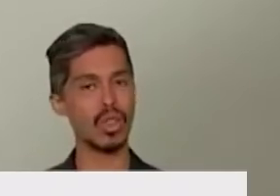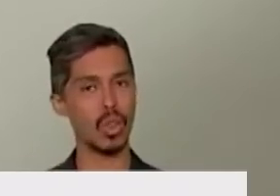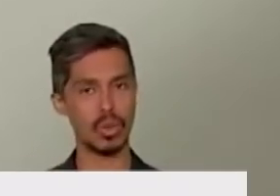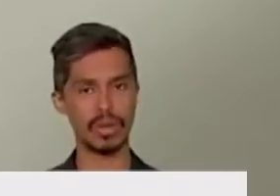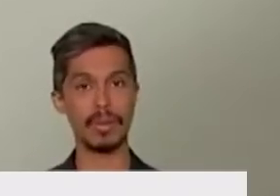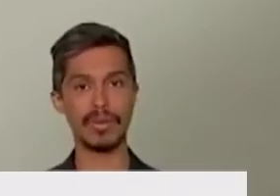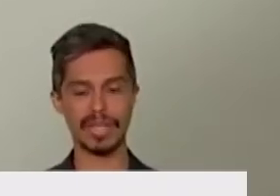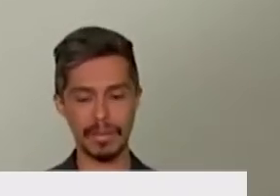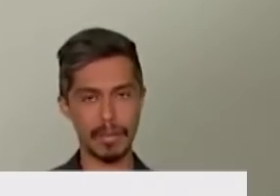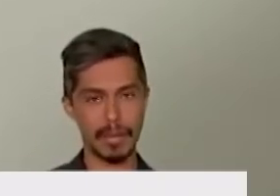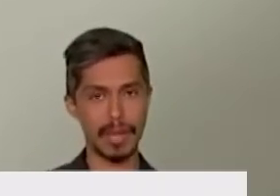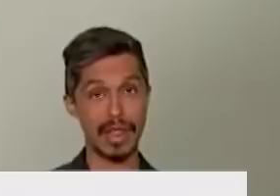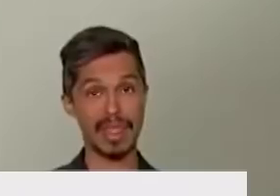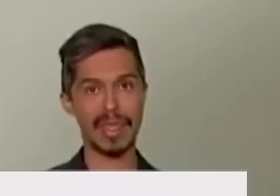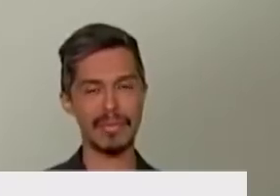auxiliar.